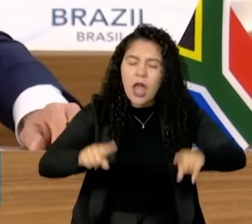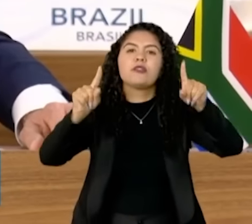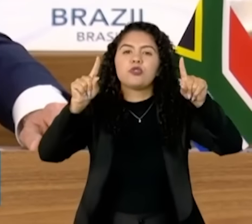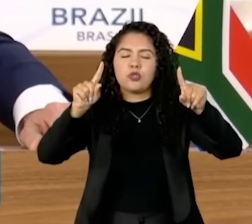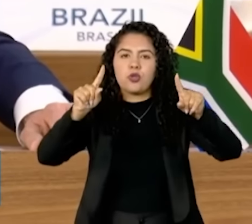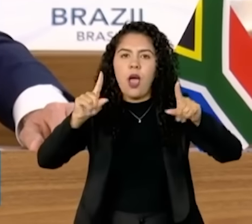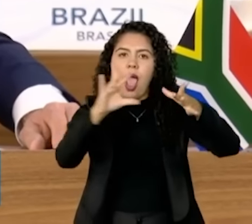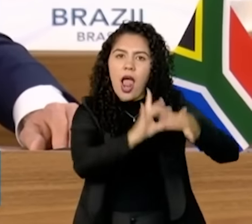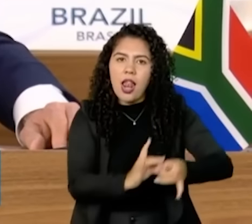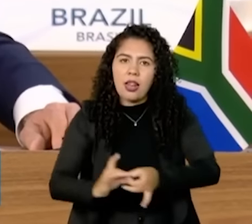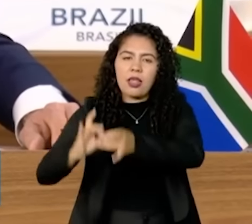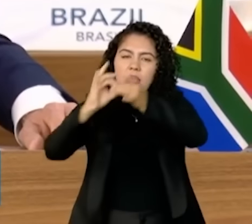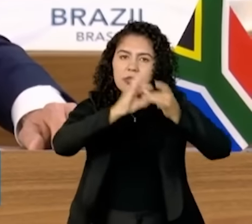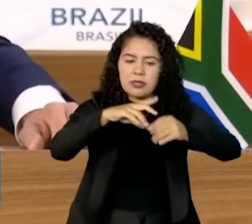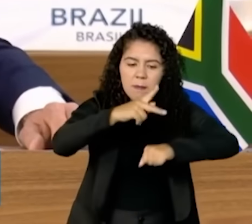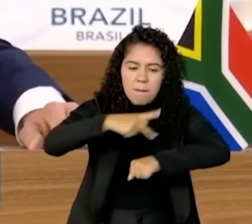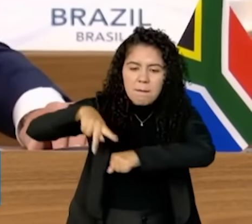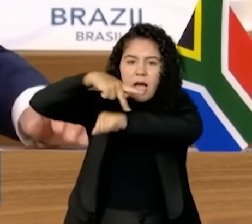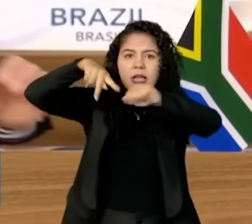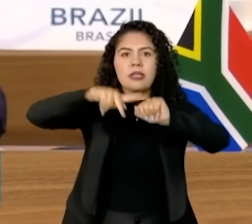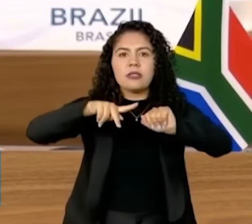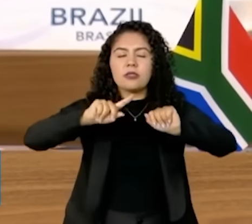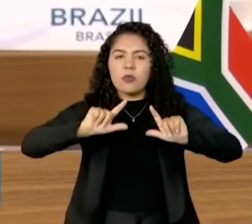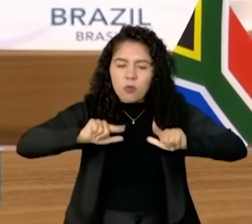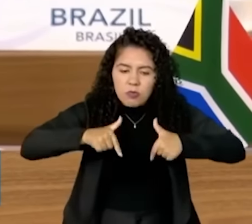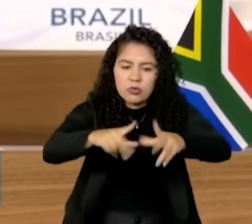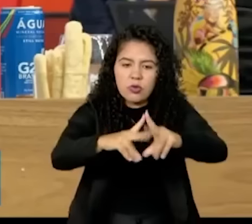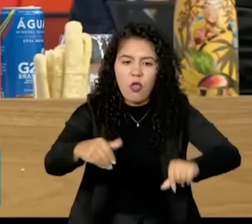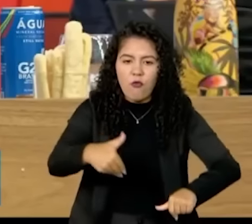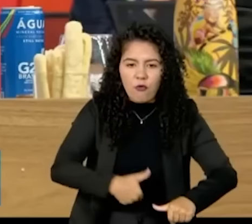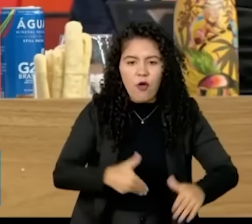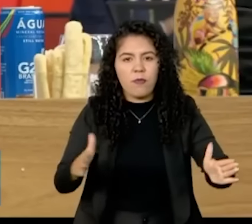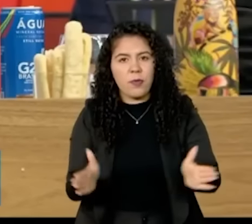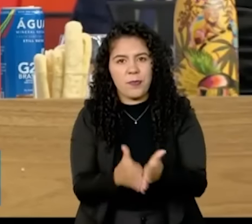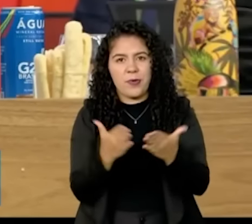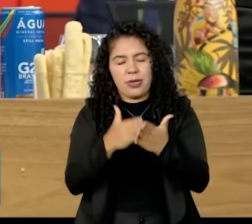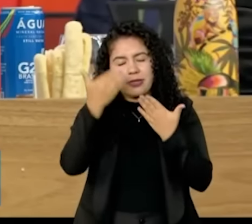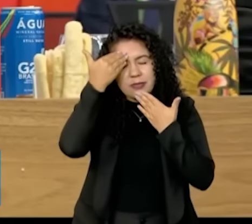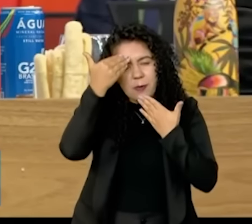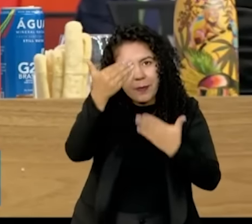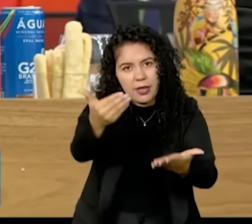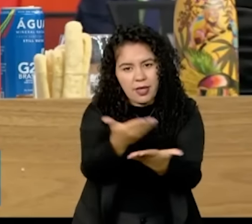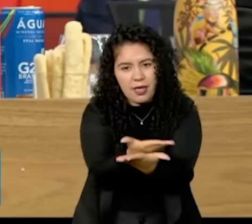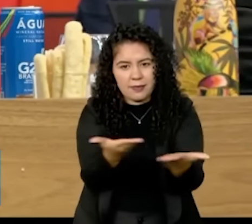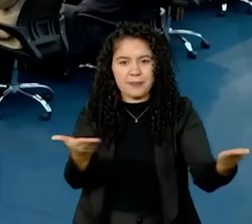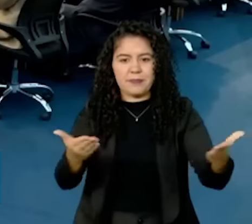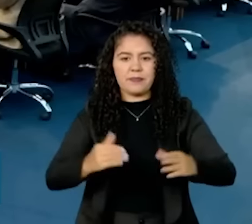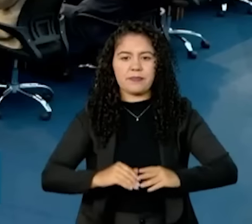a Aliança Global contra a Fome e a Pobreza. Muito obrigado.